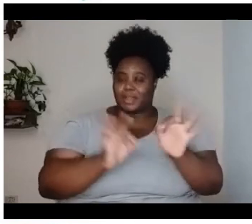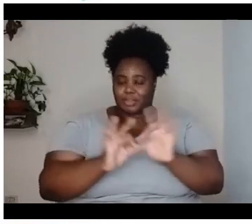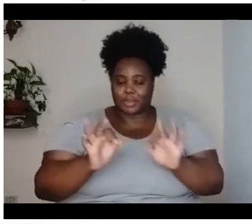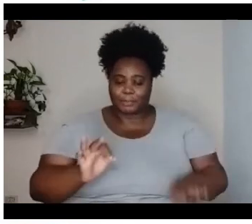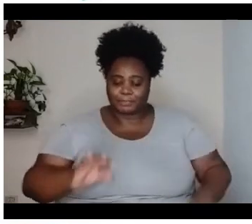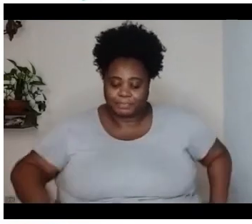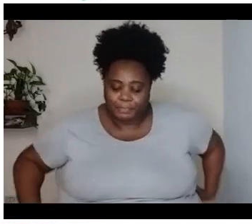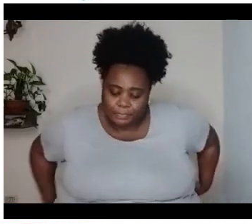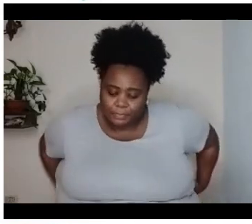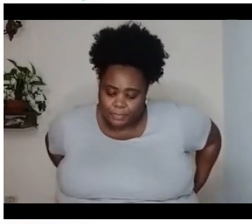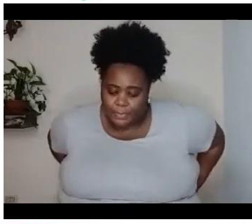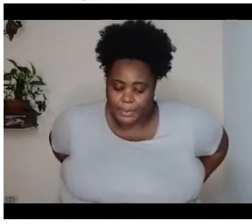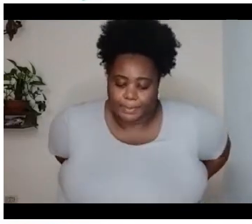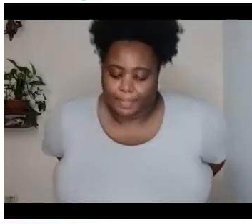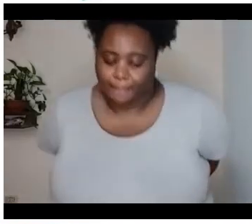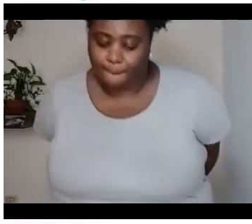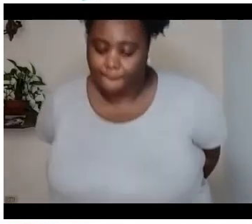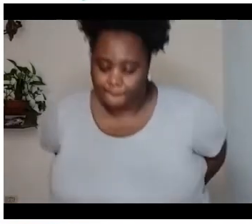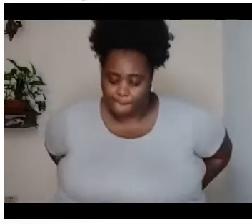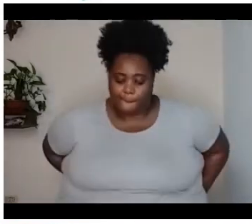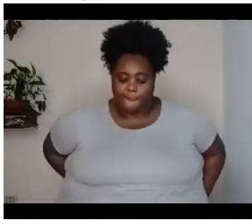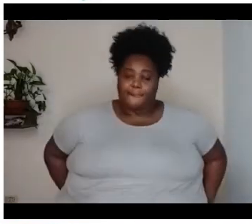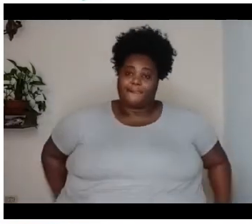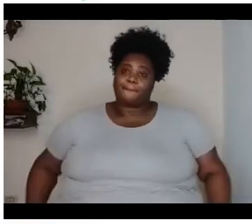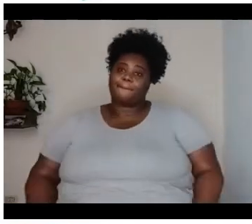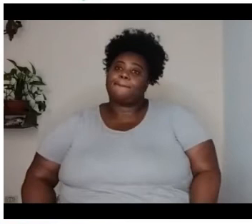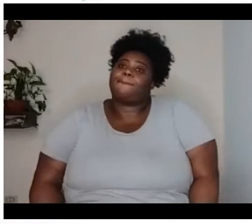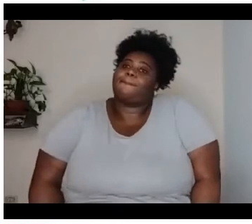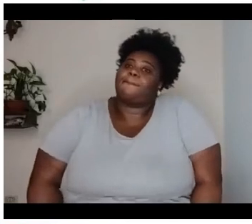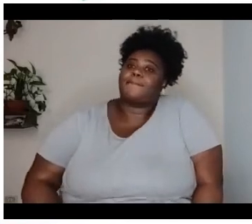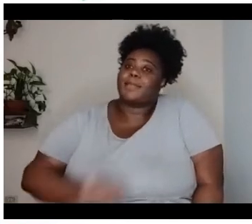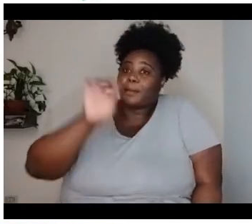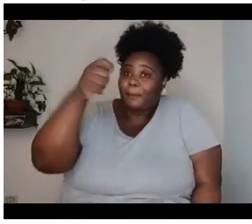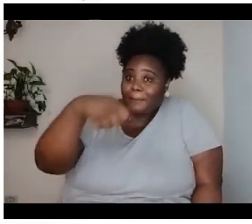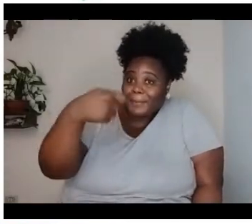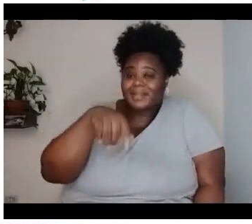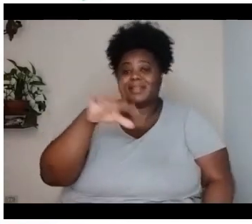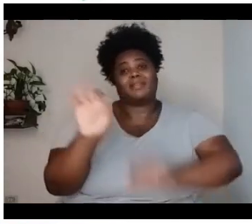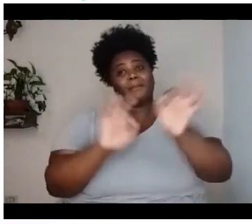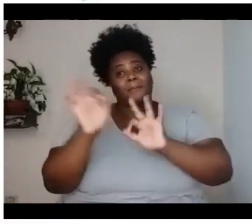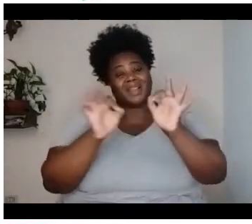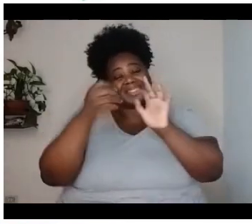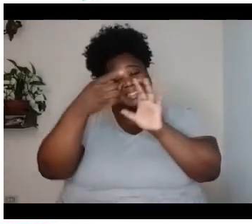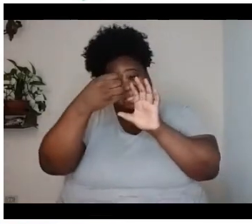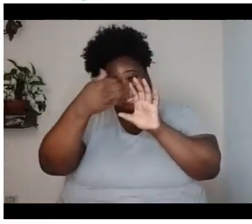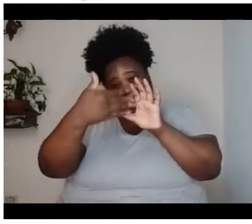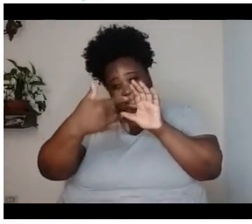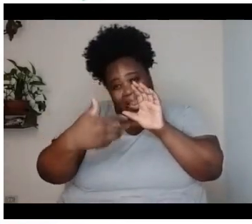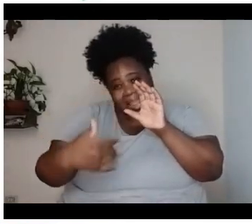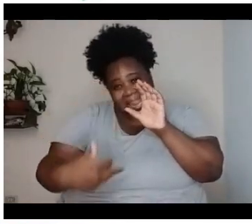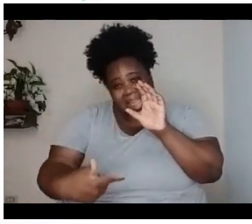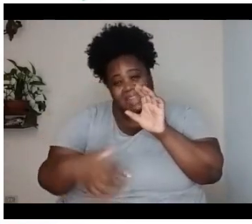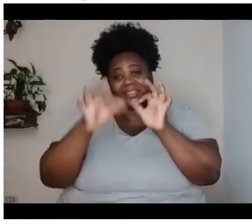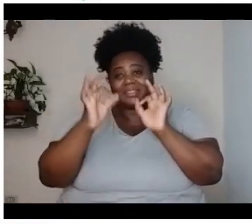Planejar. Se eu tenho uma coisa para fazer, eu planejo os mínimos detalhes, sabe? Eu vou